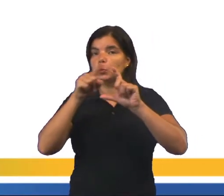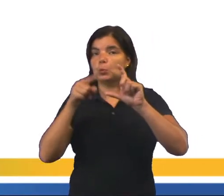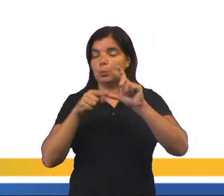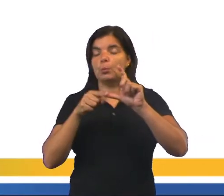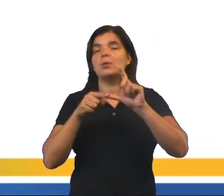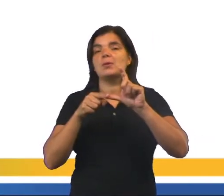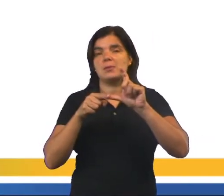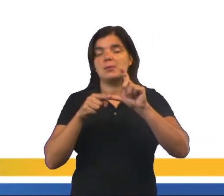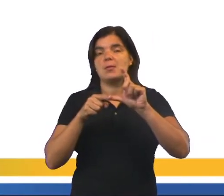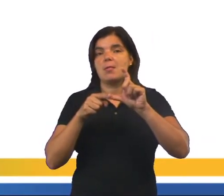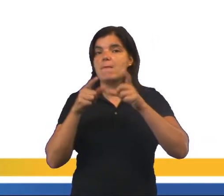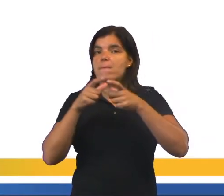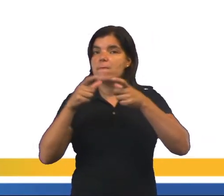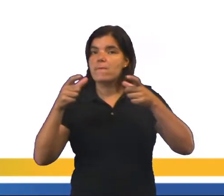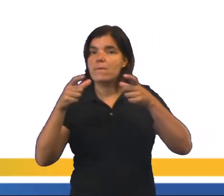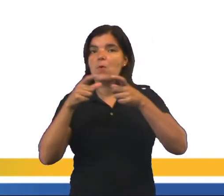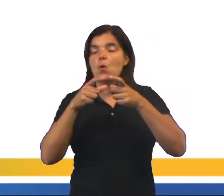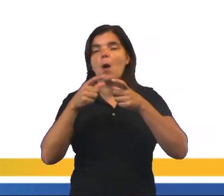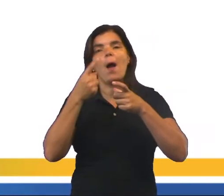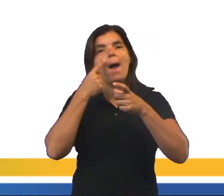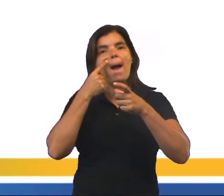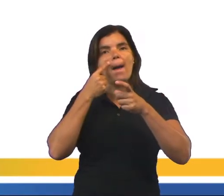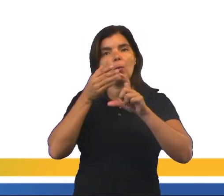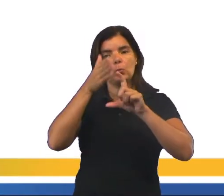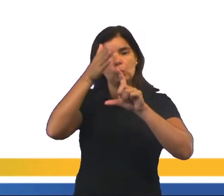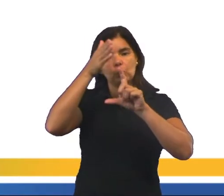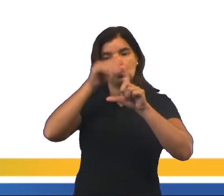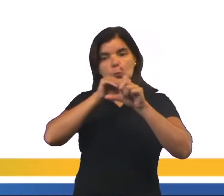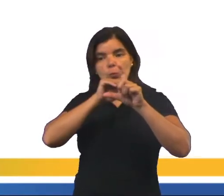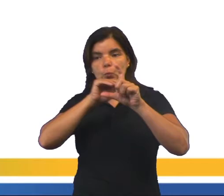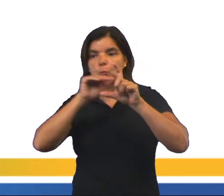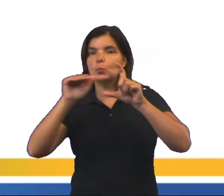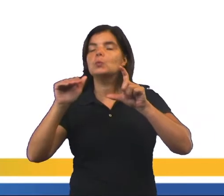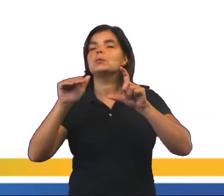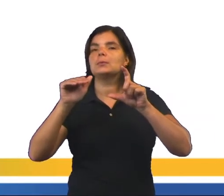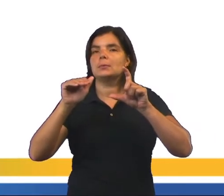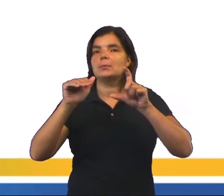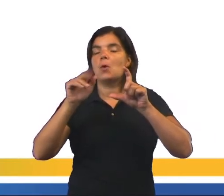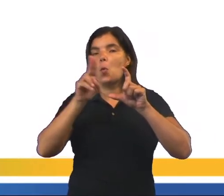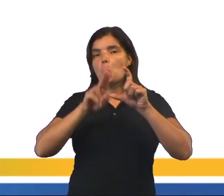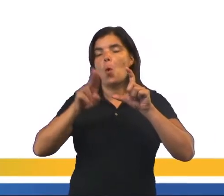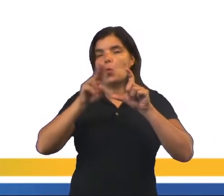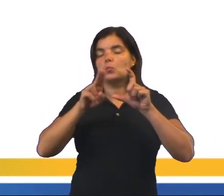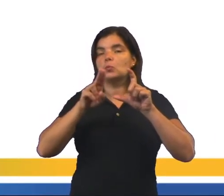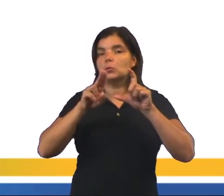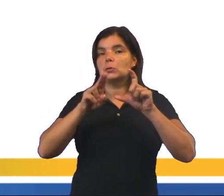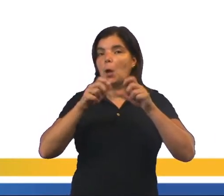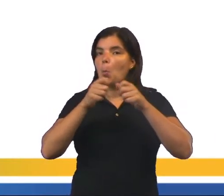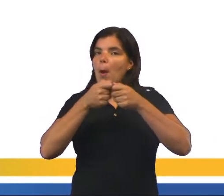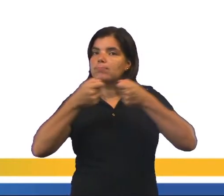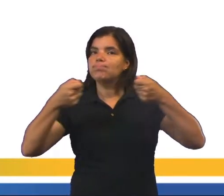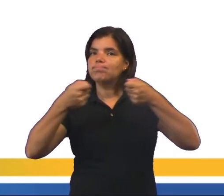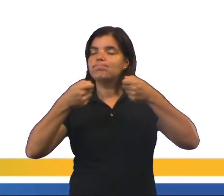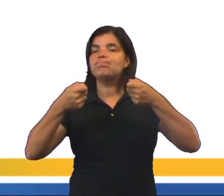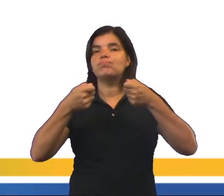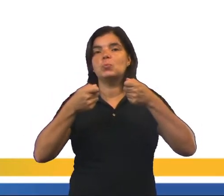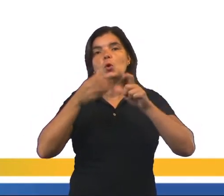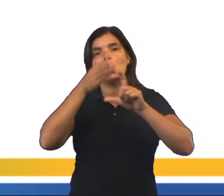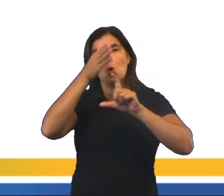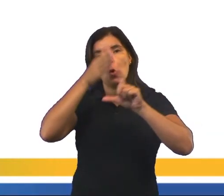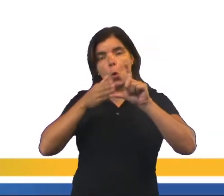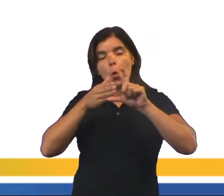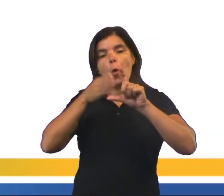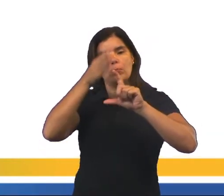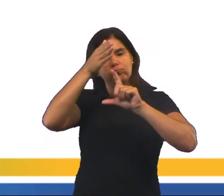círculo de vários tamanhos, né? Aí você traça o tamanho do diâmetro, pode usar uma corda, e também o tamanho do perímetro,